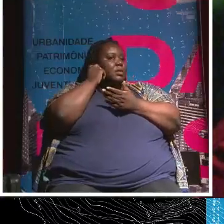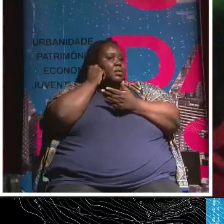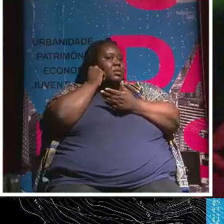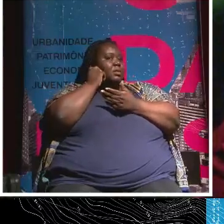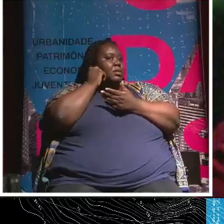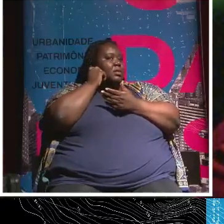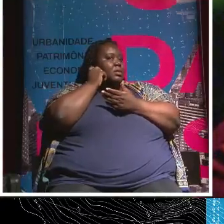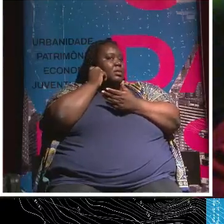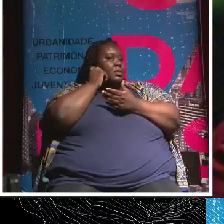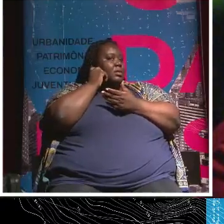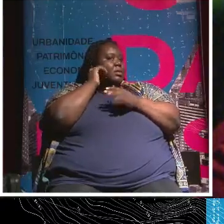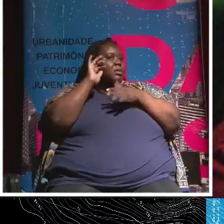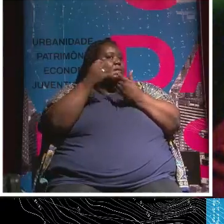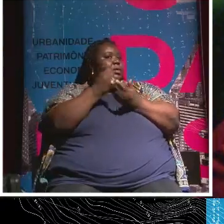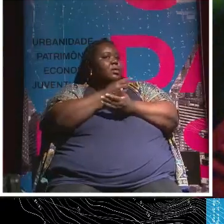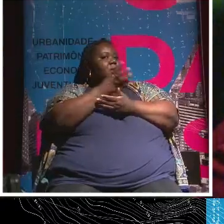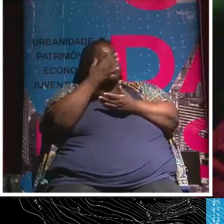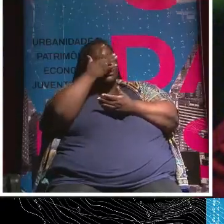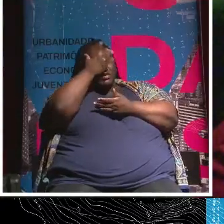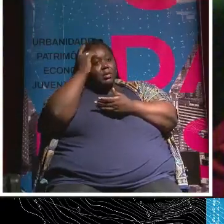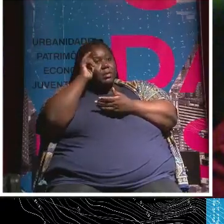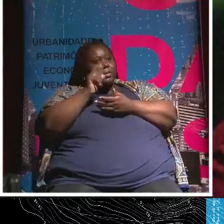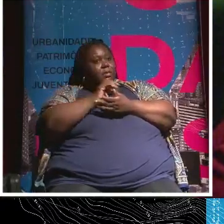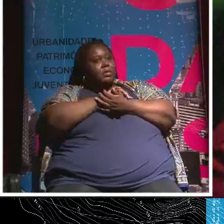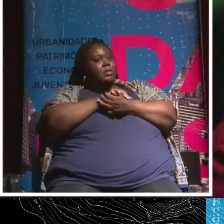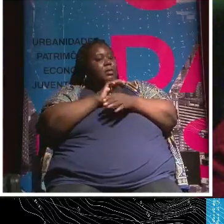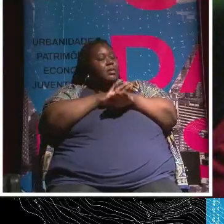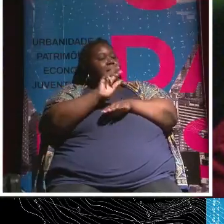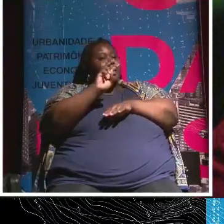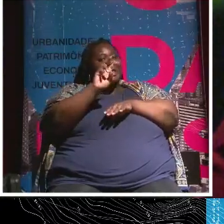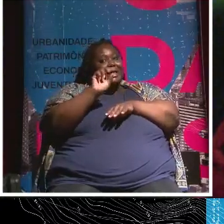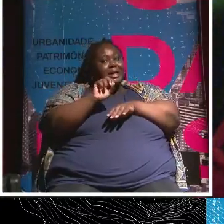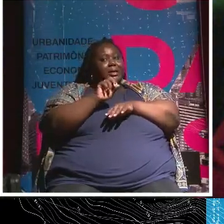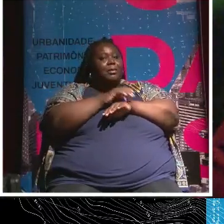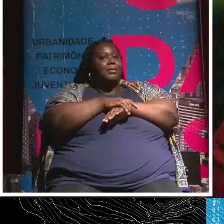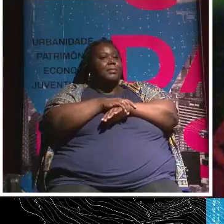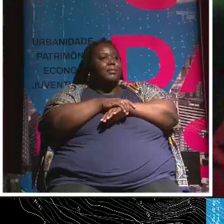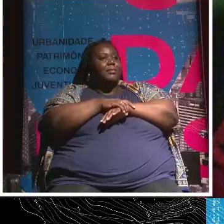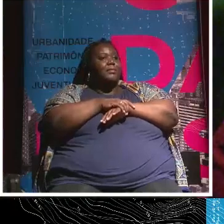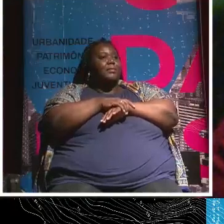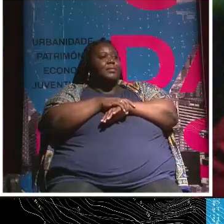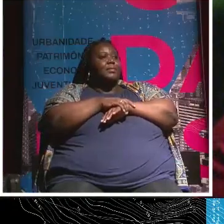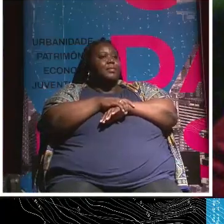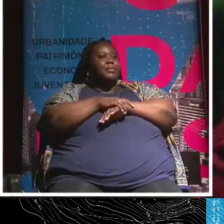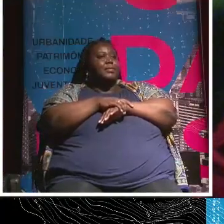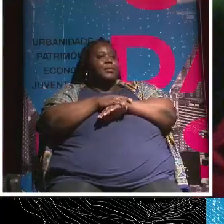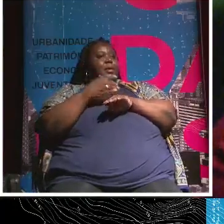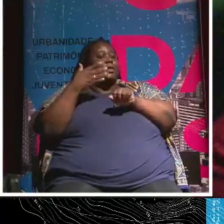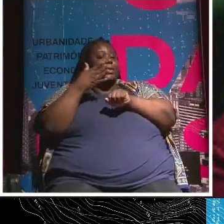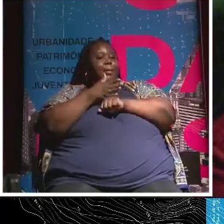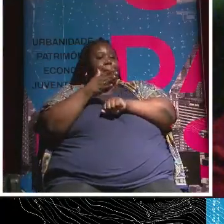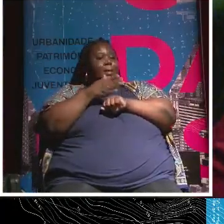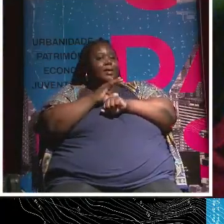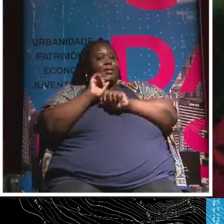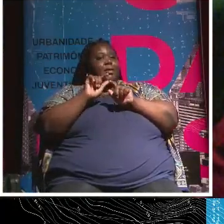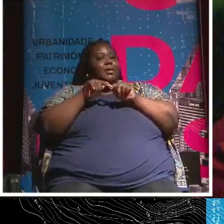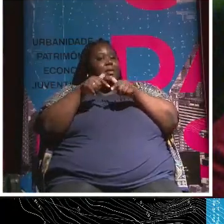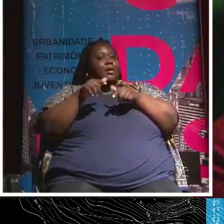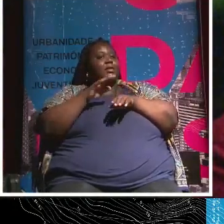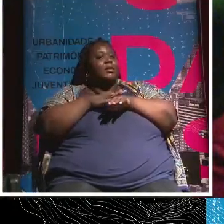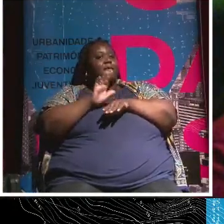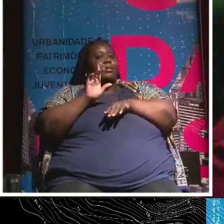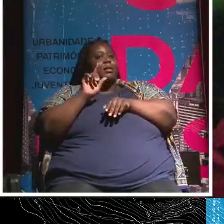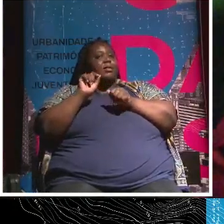do terreiro. Quantas pessoas têm empresa no nosso terreiro? Eram mais de 50. E que participam da atividade, que estão com a gente e